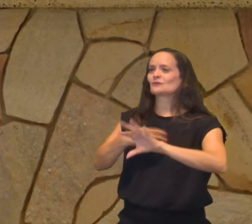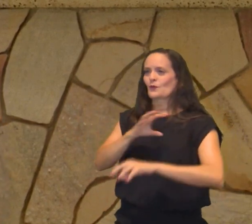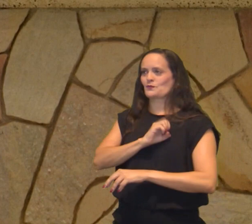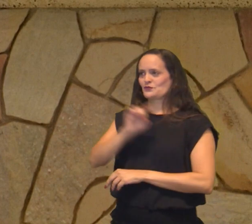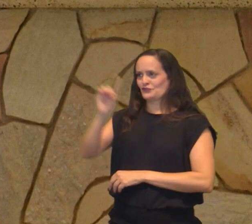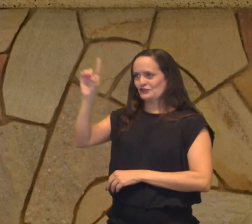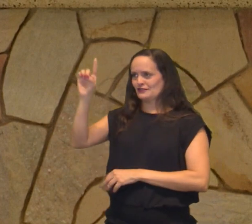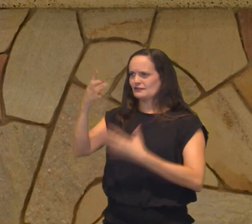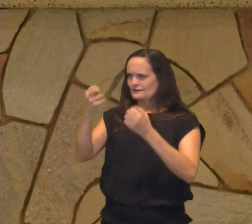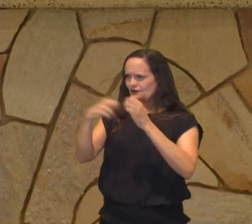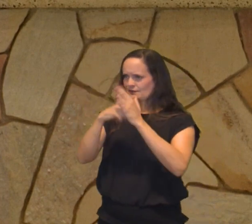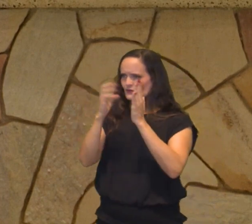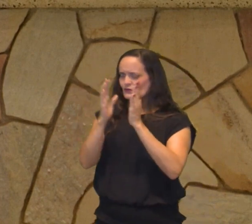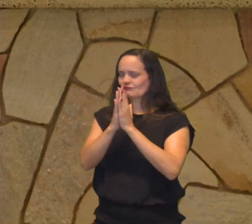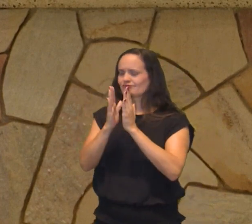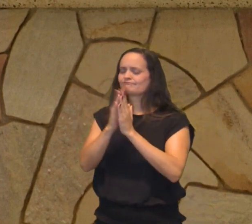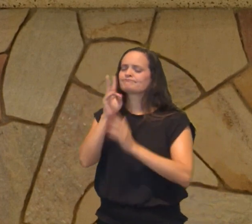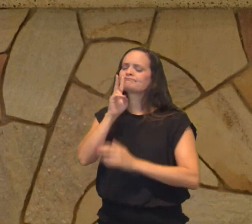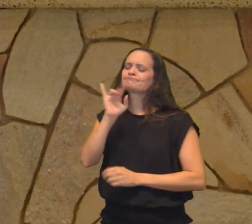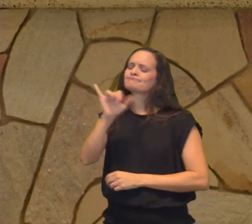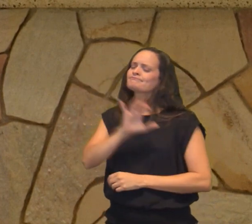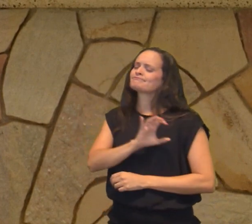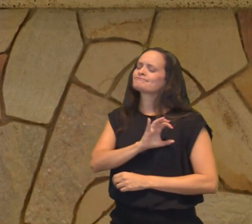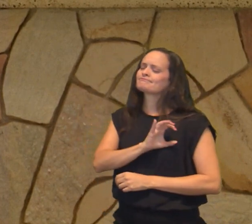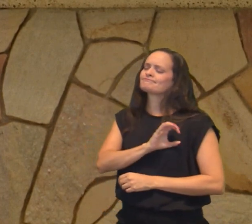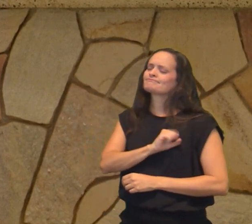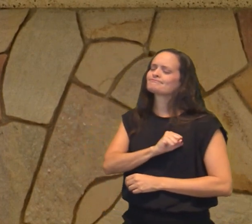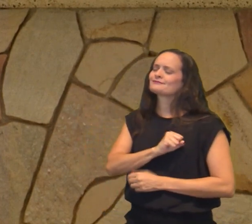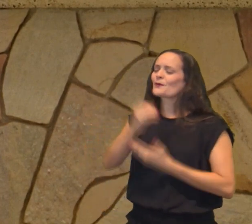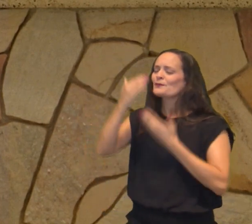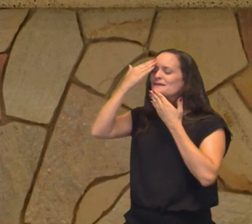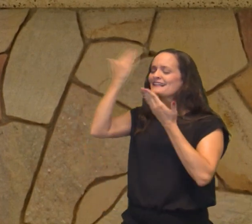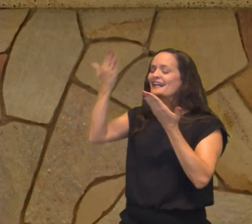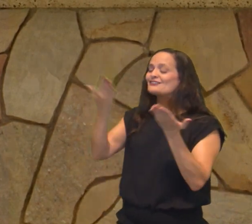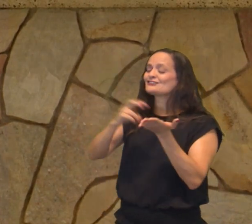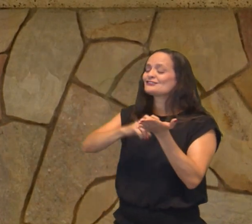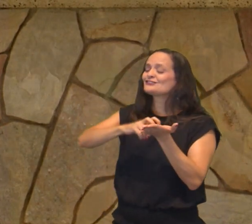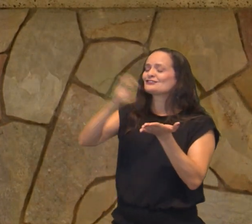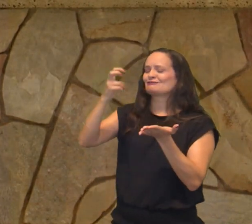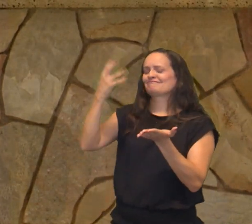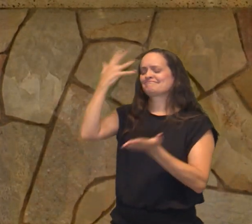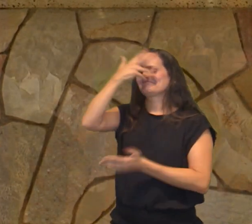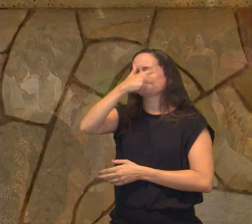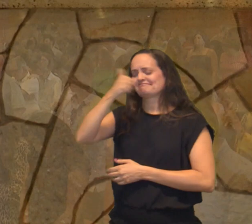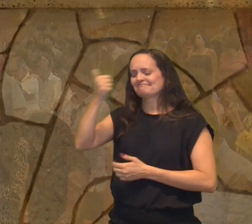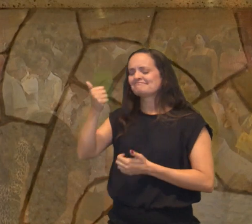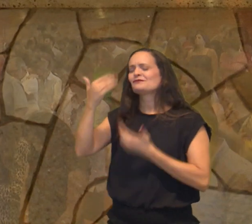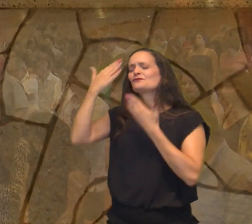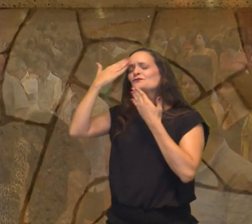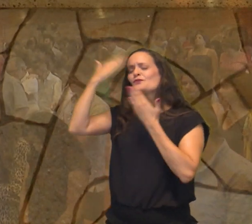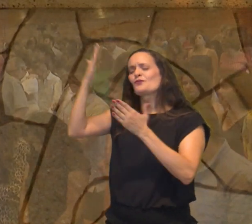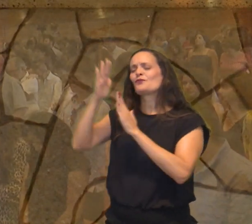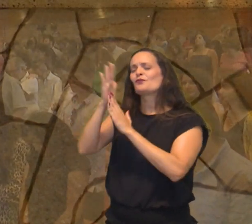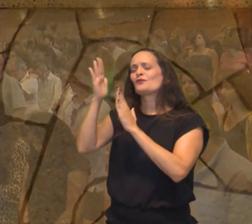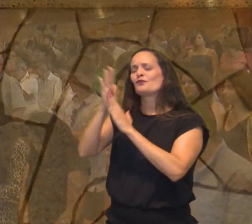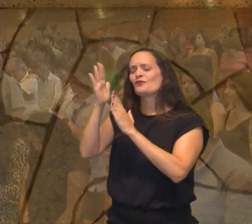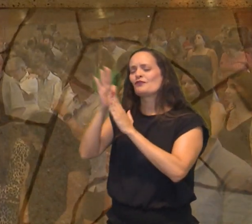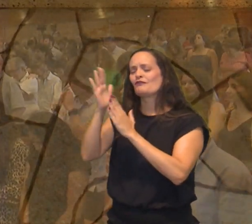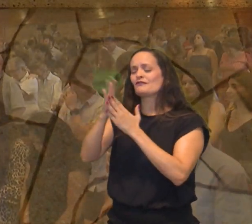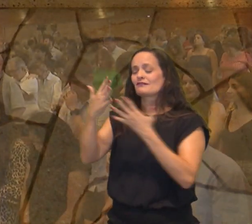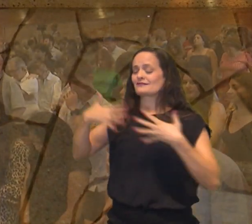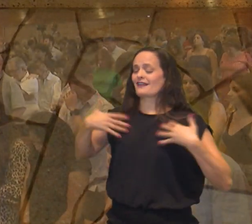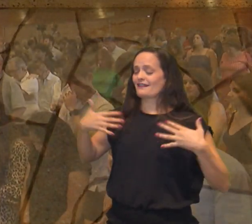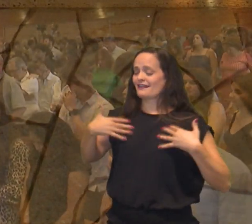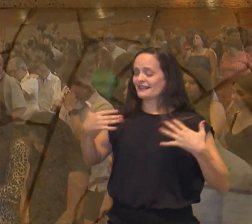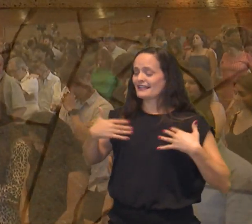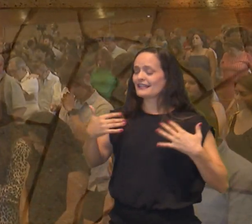sobre a família. Vamos orar. Pai querido, muito obrigado por esta manhã tão especial, Senhor. Nós te louvamos, nos alegramos nesta manhã,